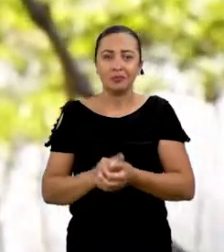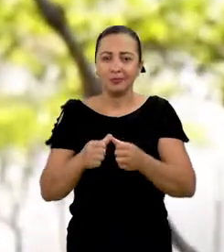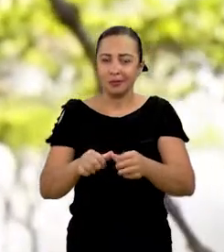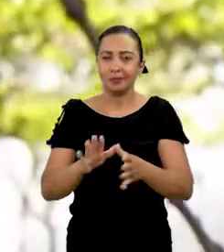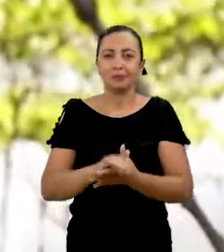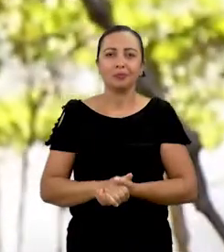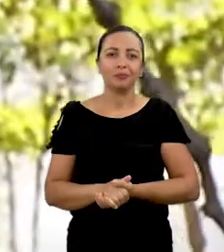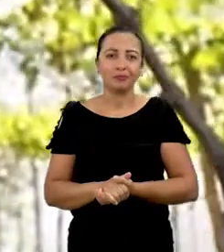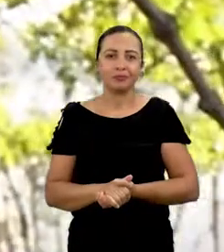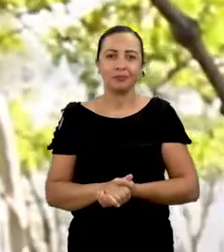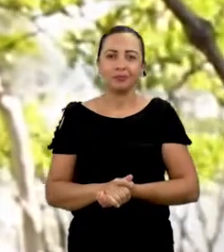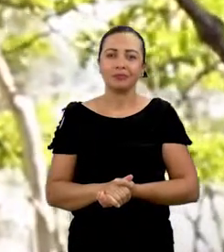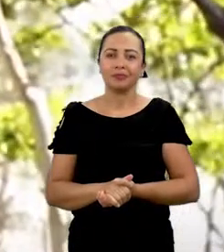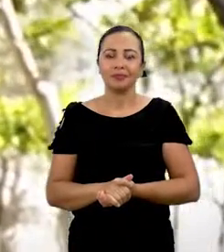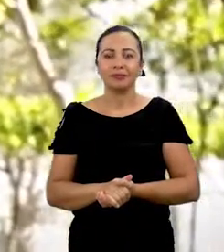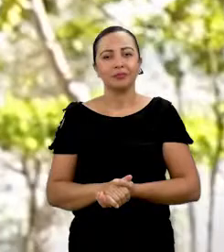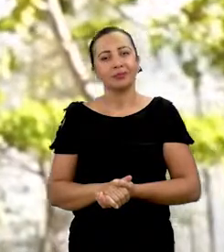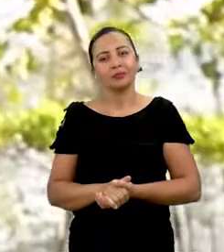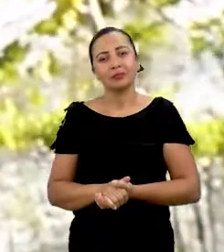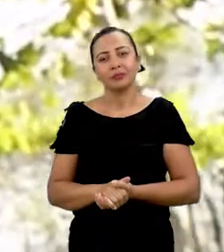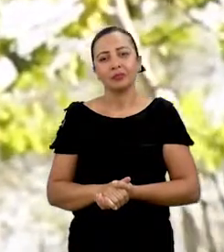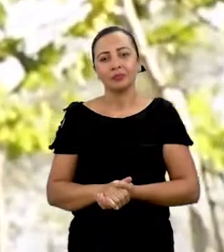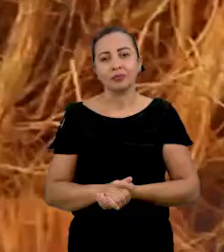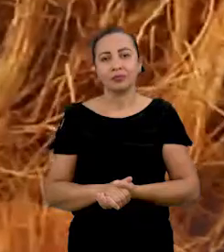está assentado.